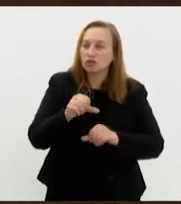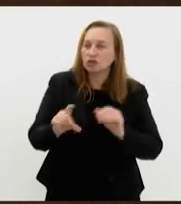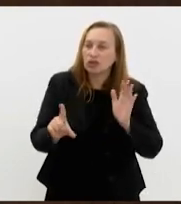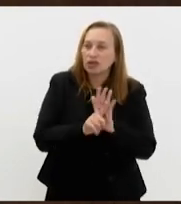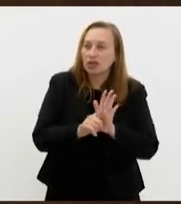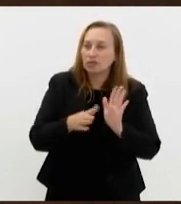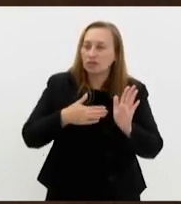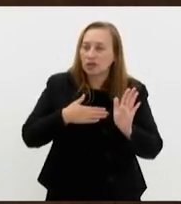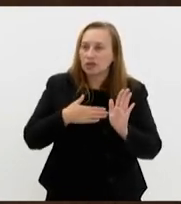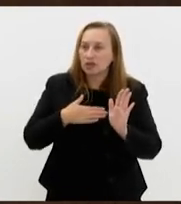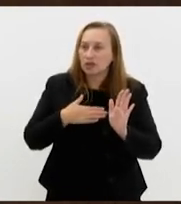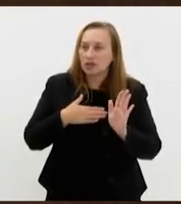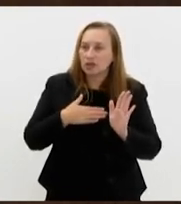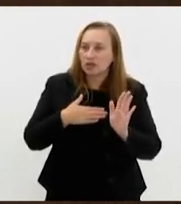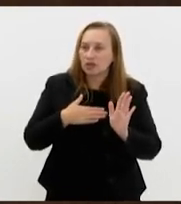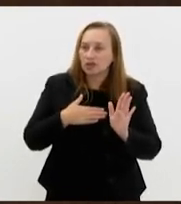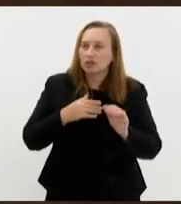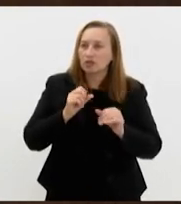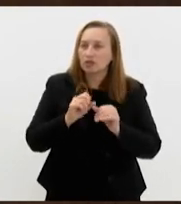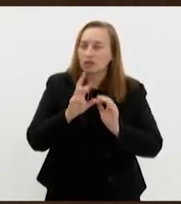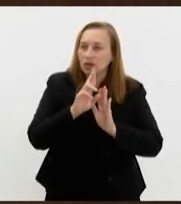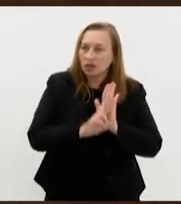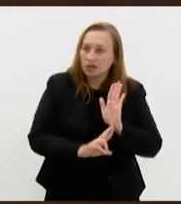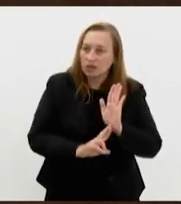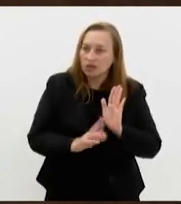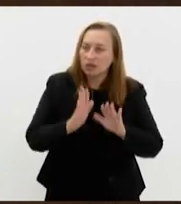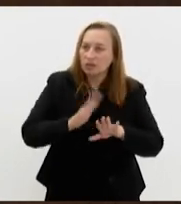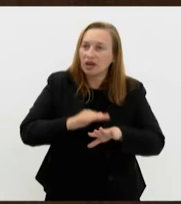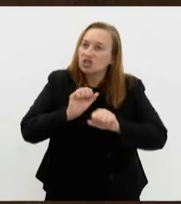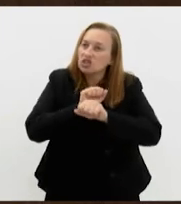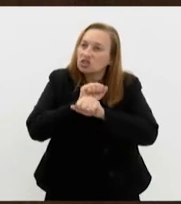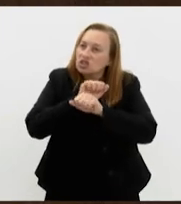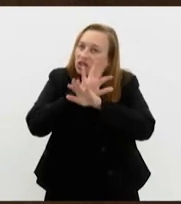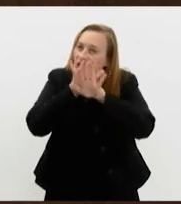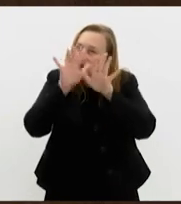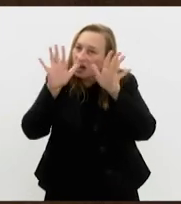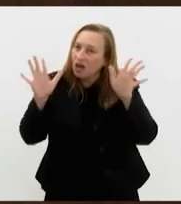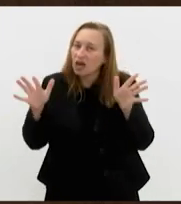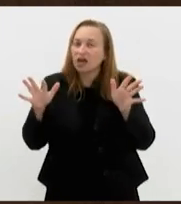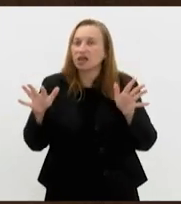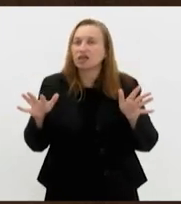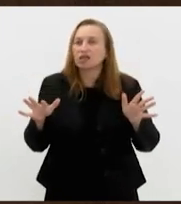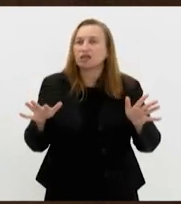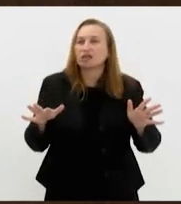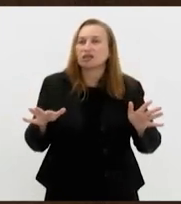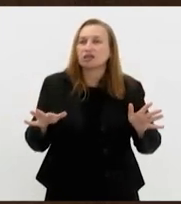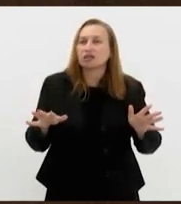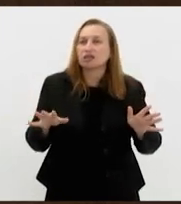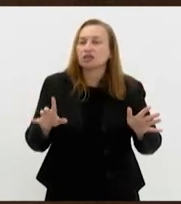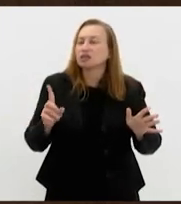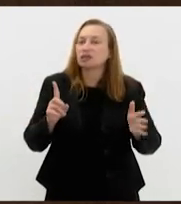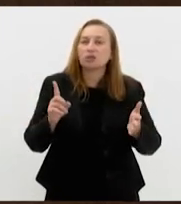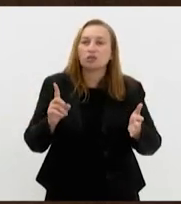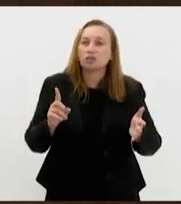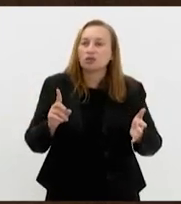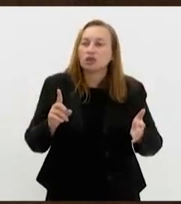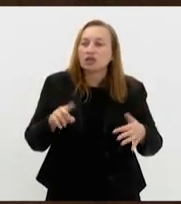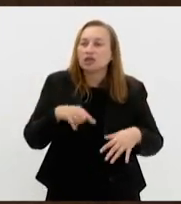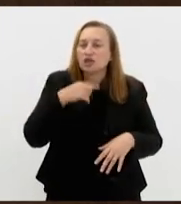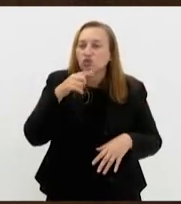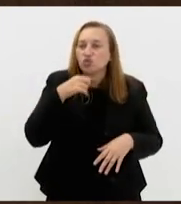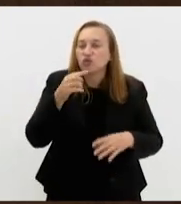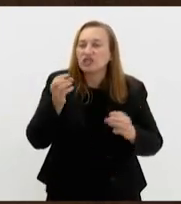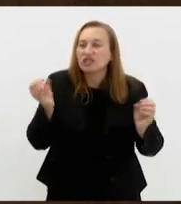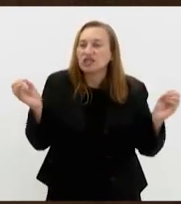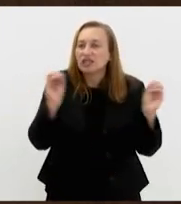minha autoria, para fazer uma redação ainda mais clara, redundante que seja, mas que não paire nenhuma dúvida sobre